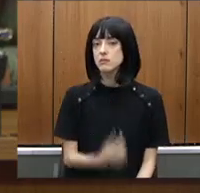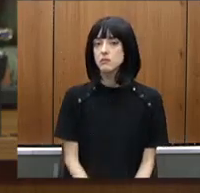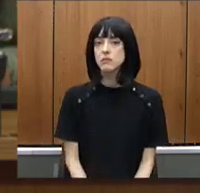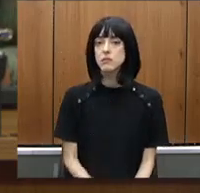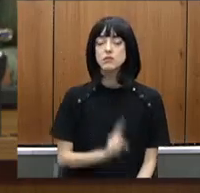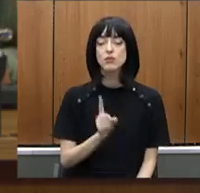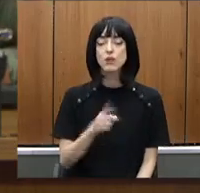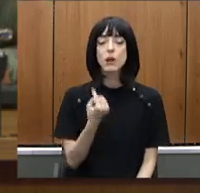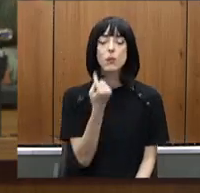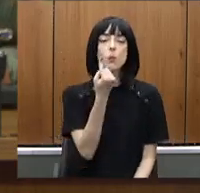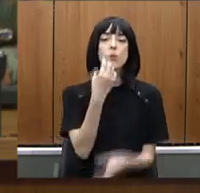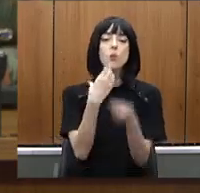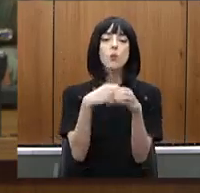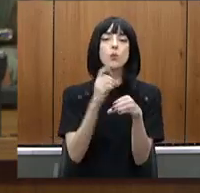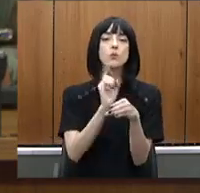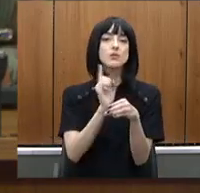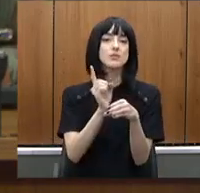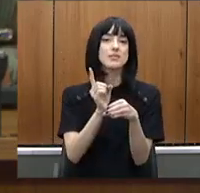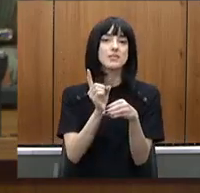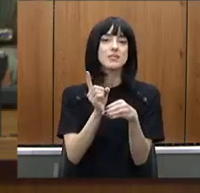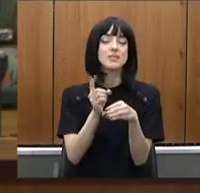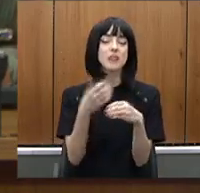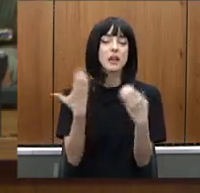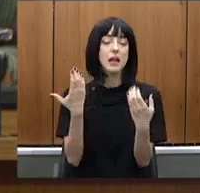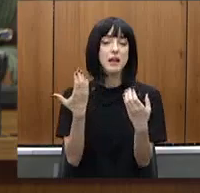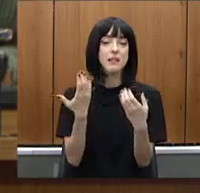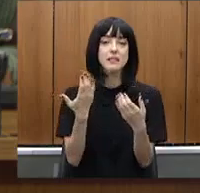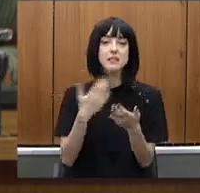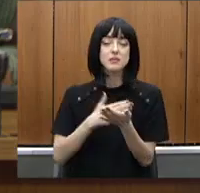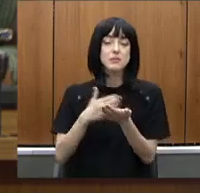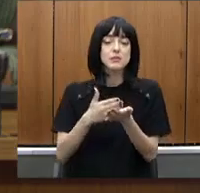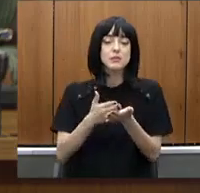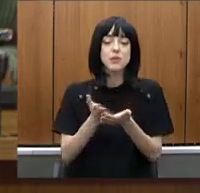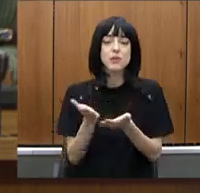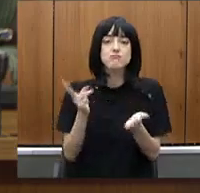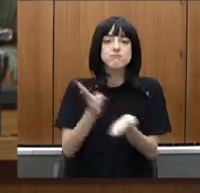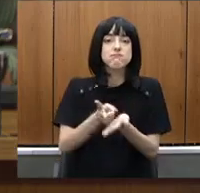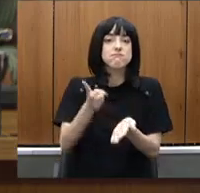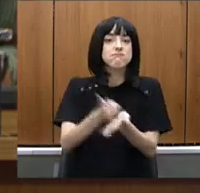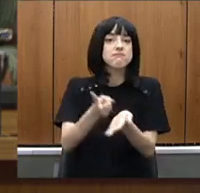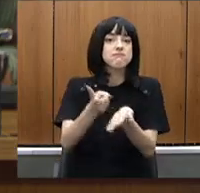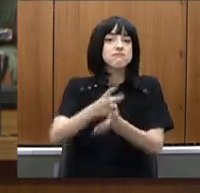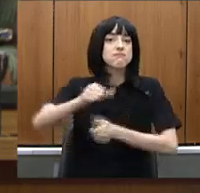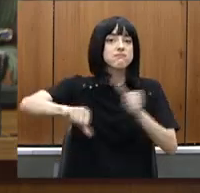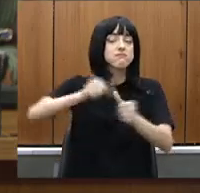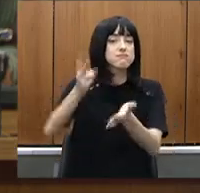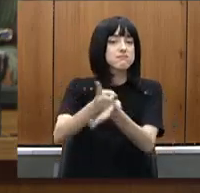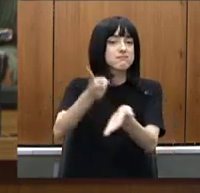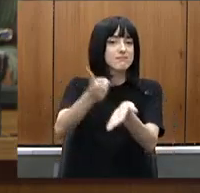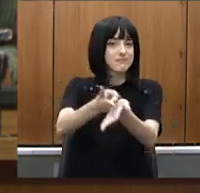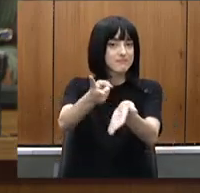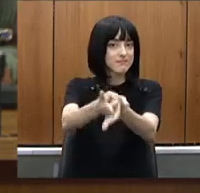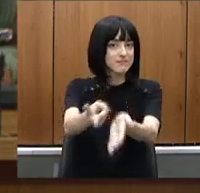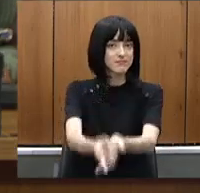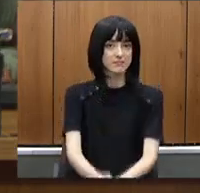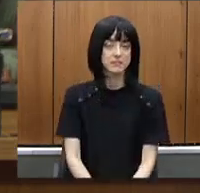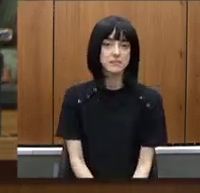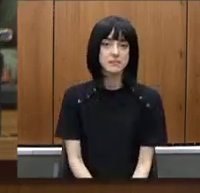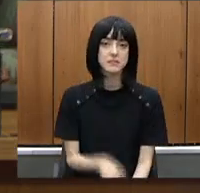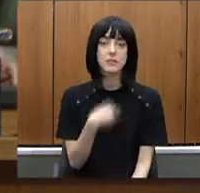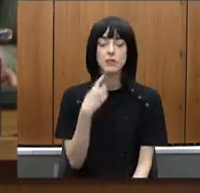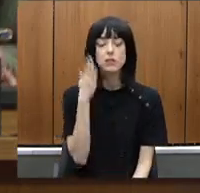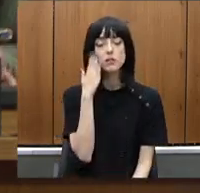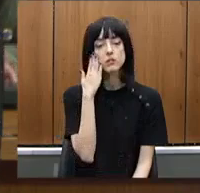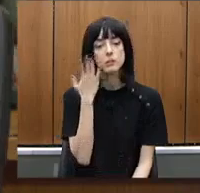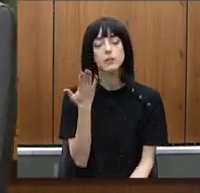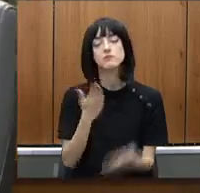um concurso é um anúncio continuado né a gente sabe da ansiedade de vocês sabe da vontade de vocês às vezes das limitações